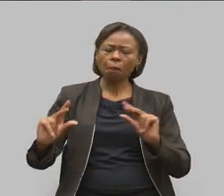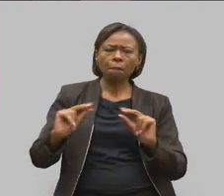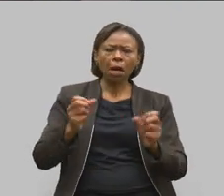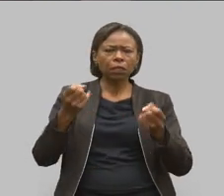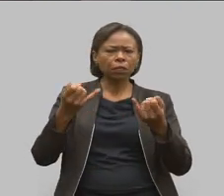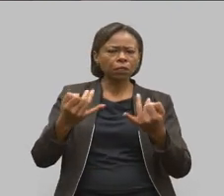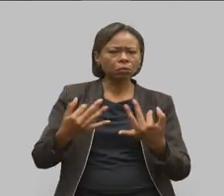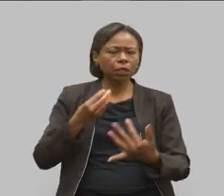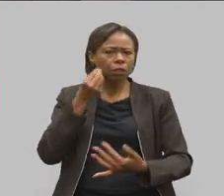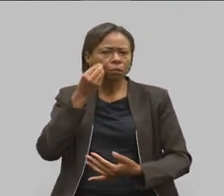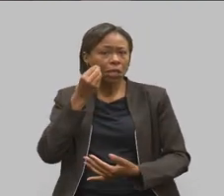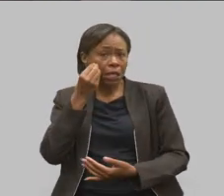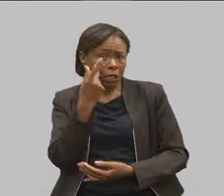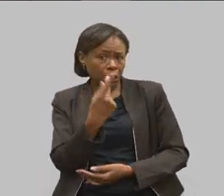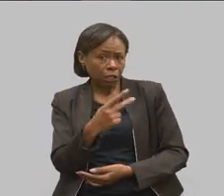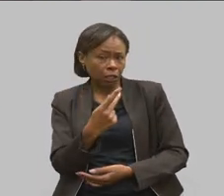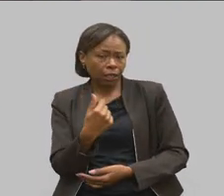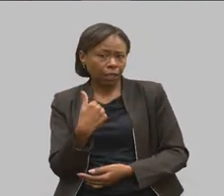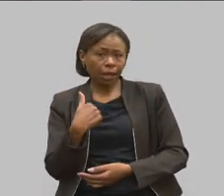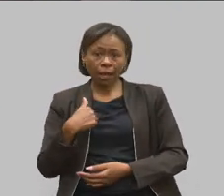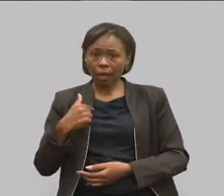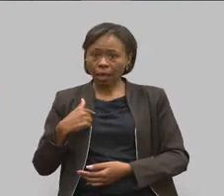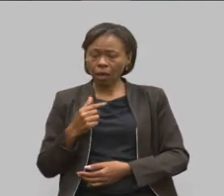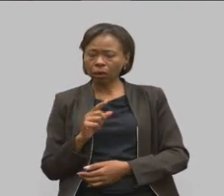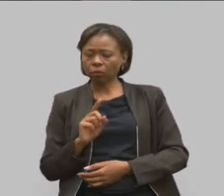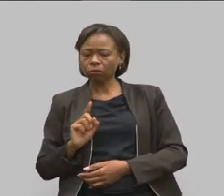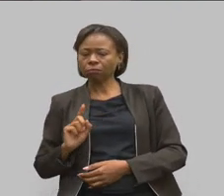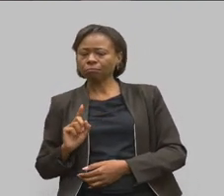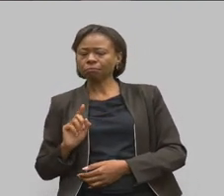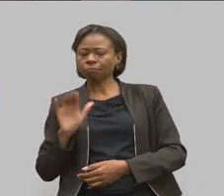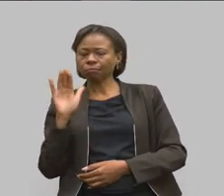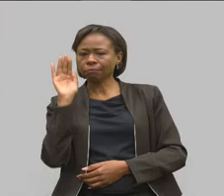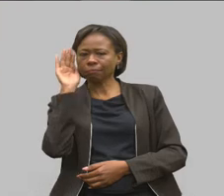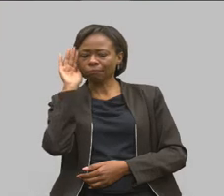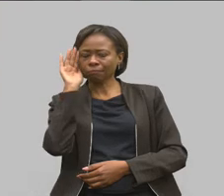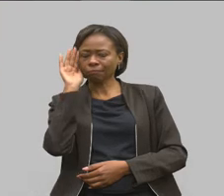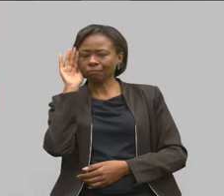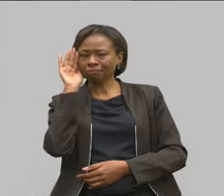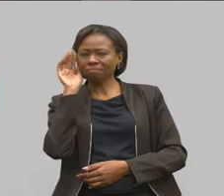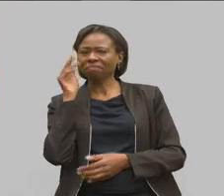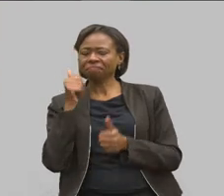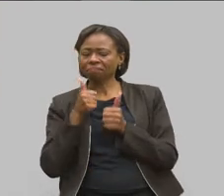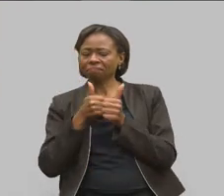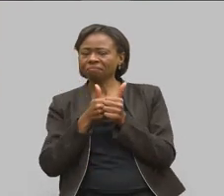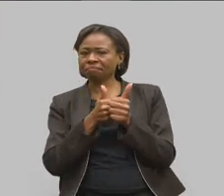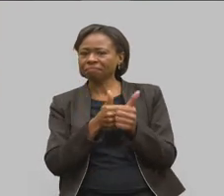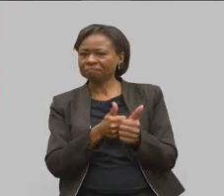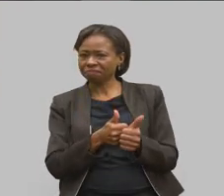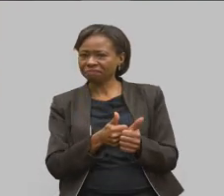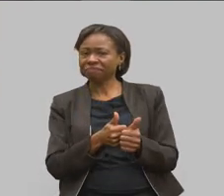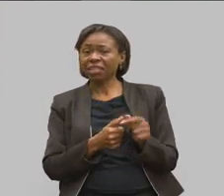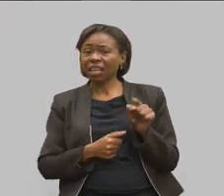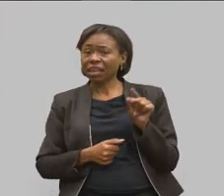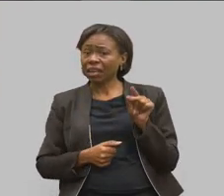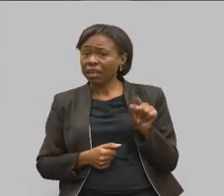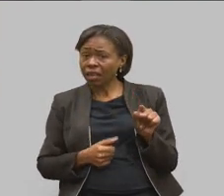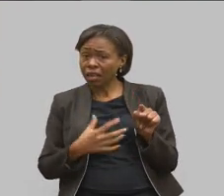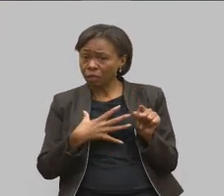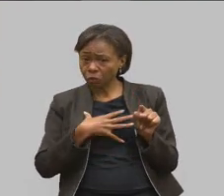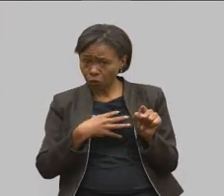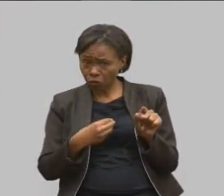dele e eu fico só ouvindo observando acompanhando como ele